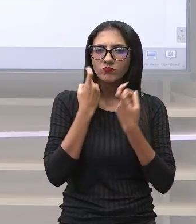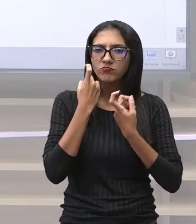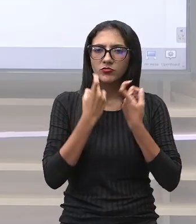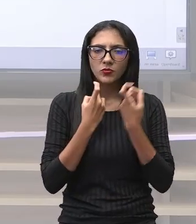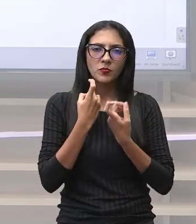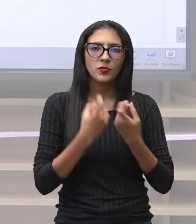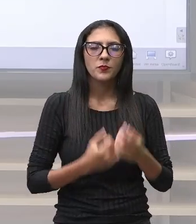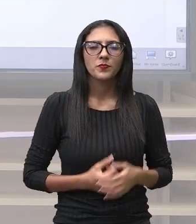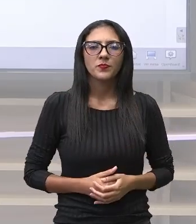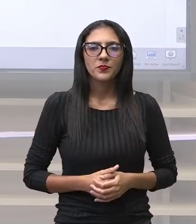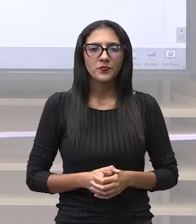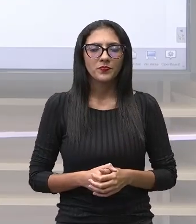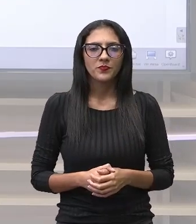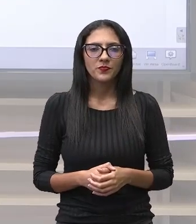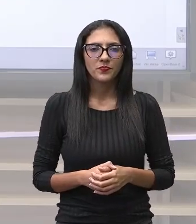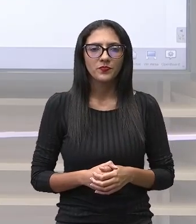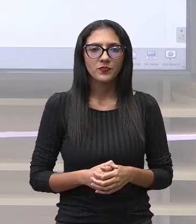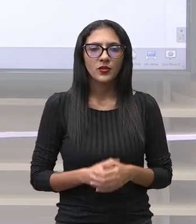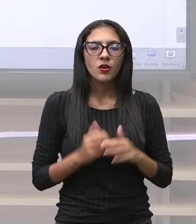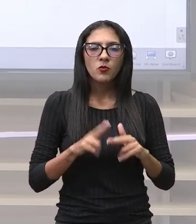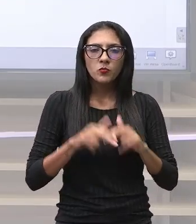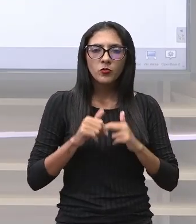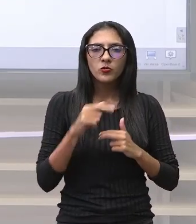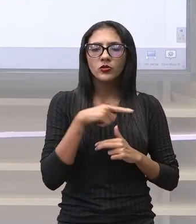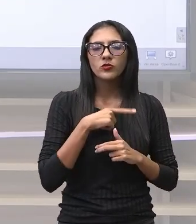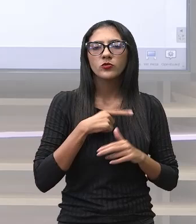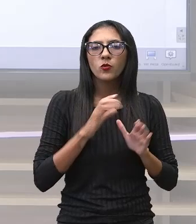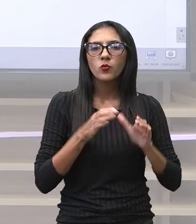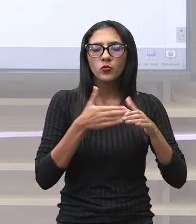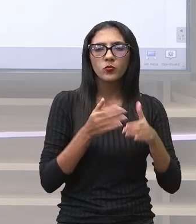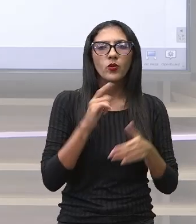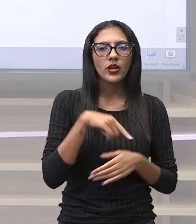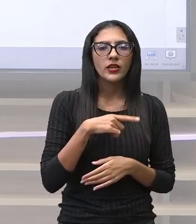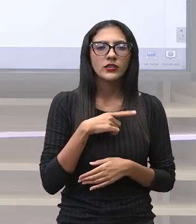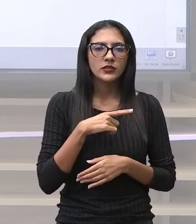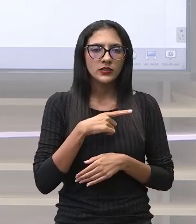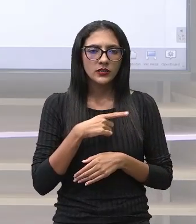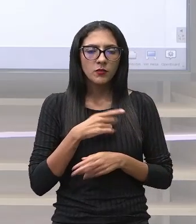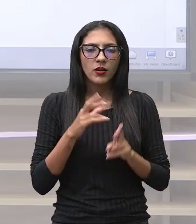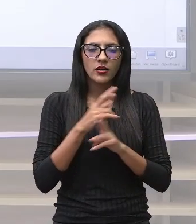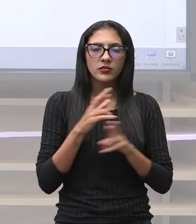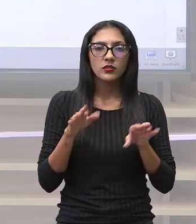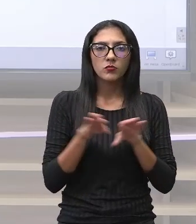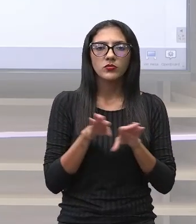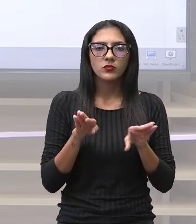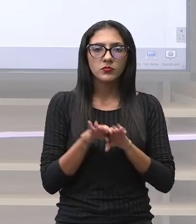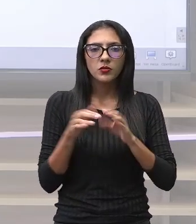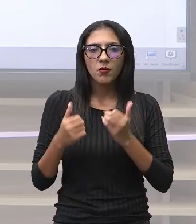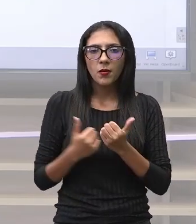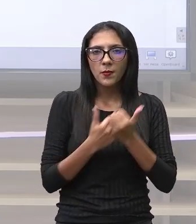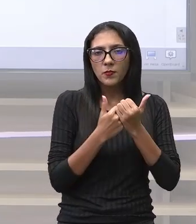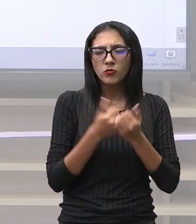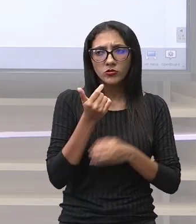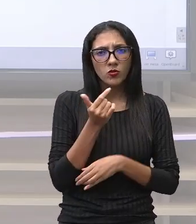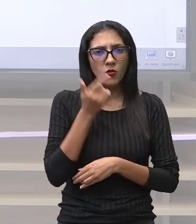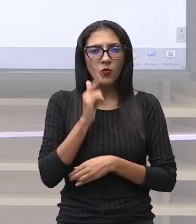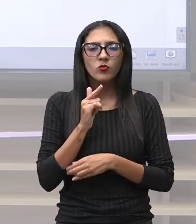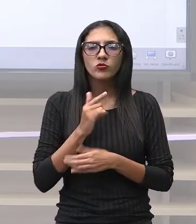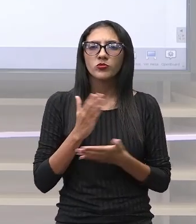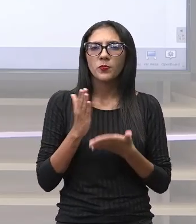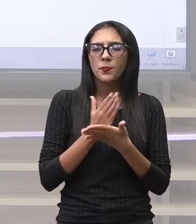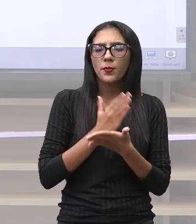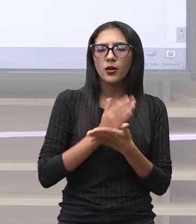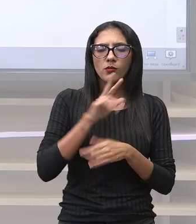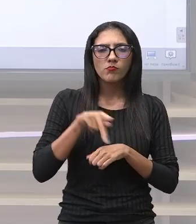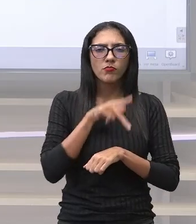Então, os Estados Unidos ele tinha, né, a participação ali, o apoio de alguns países